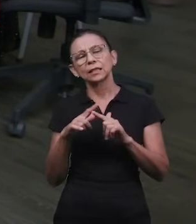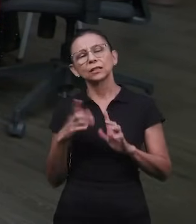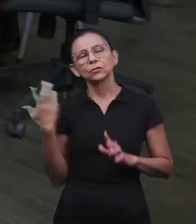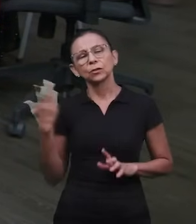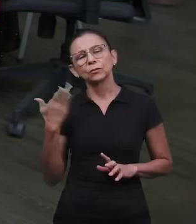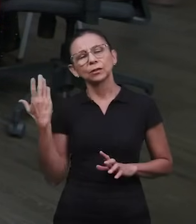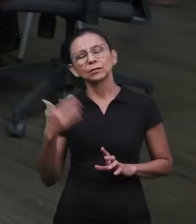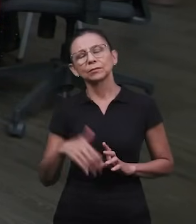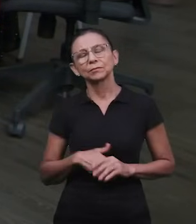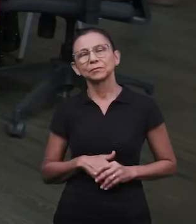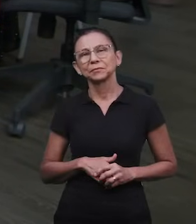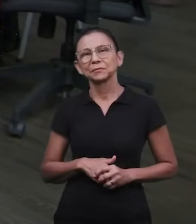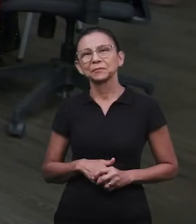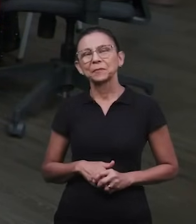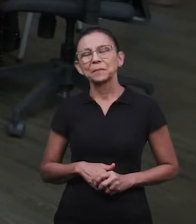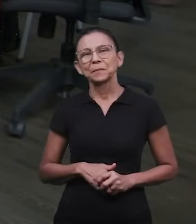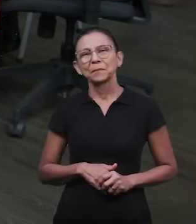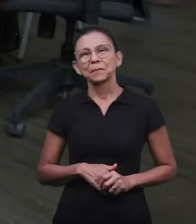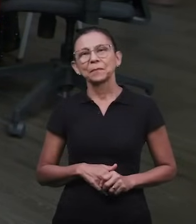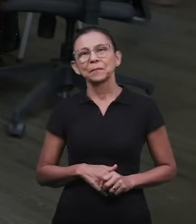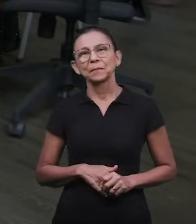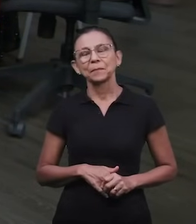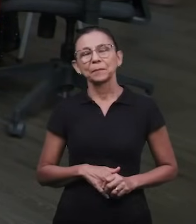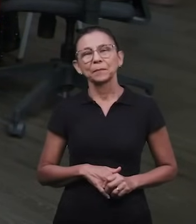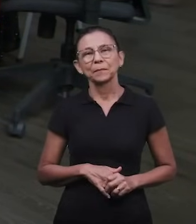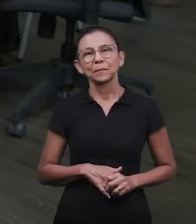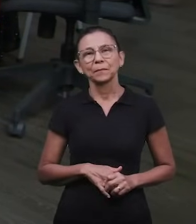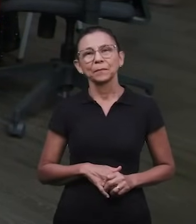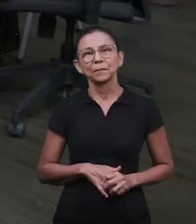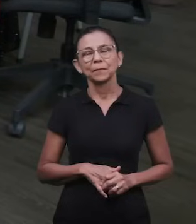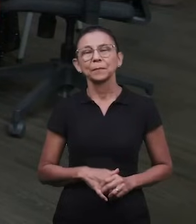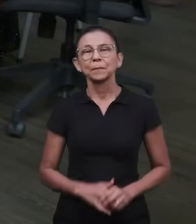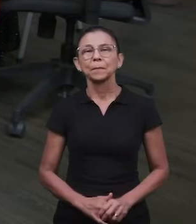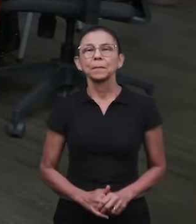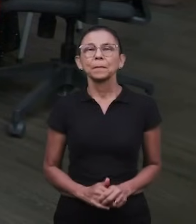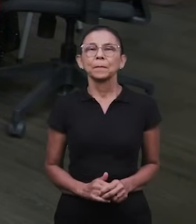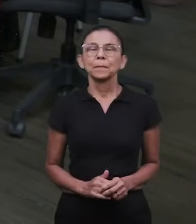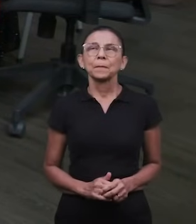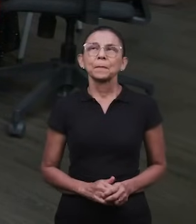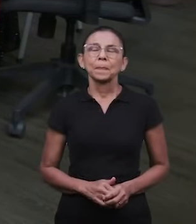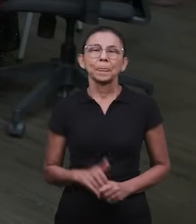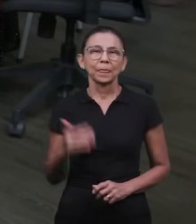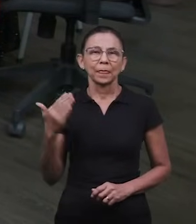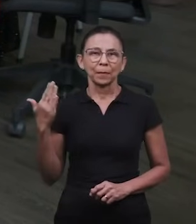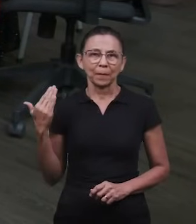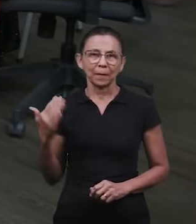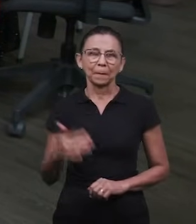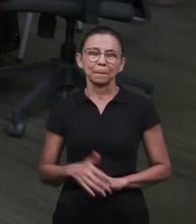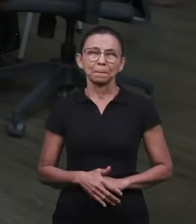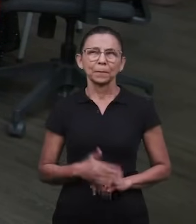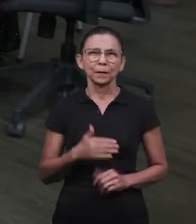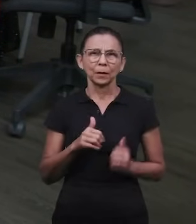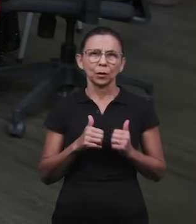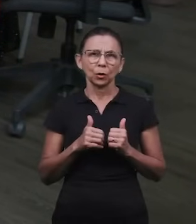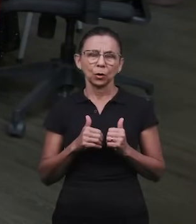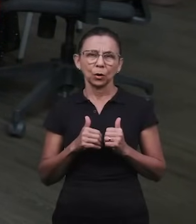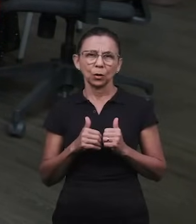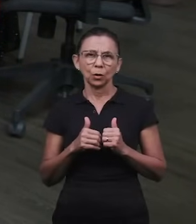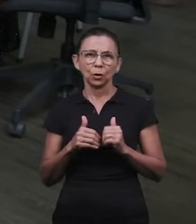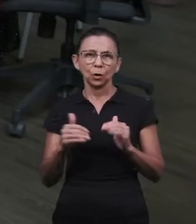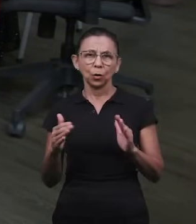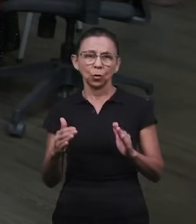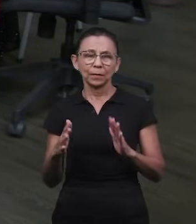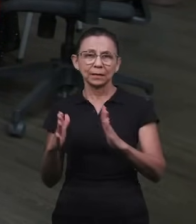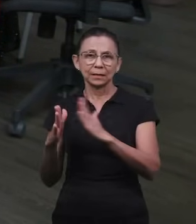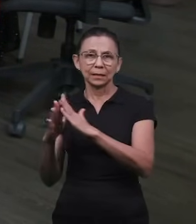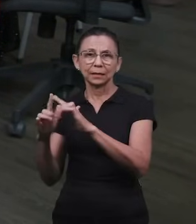Tá entendendo? Eu até já comentei com eles antes de começar o assunto. Teve uma época lá que quando eu fui para a